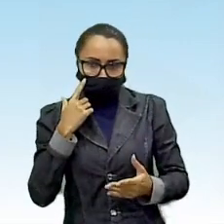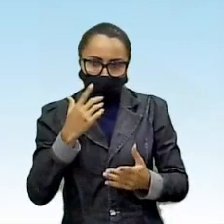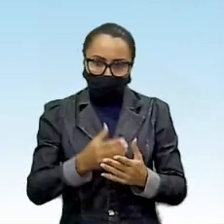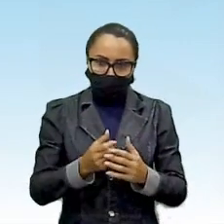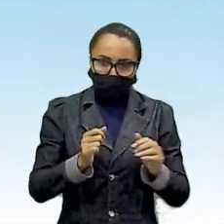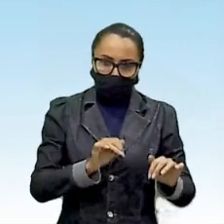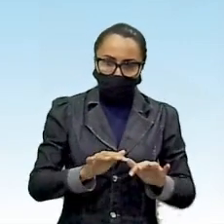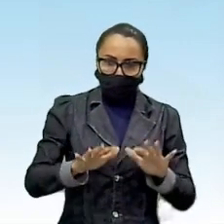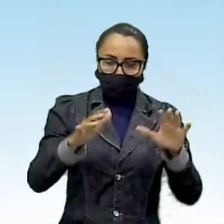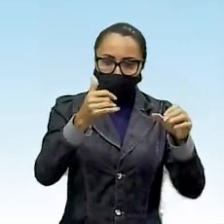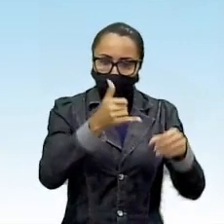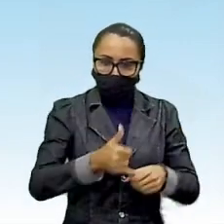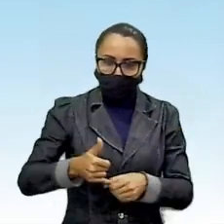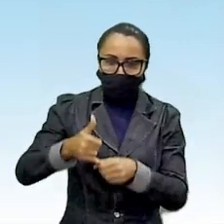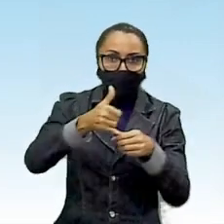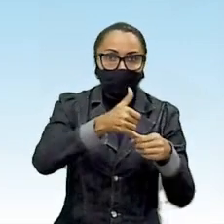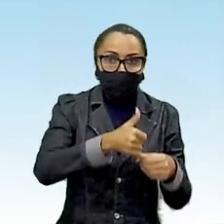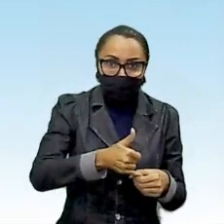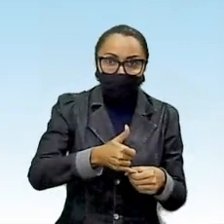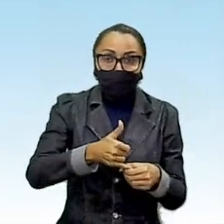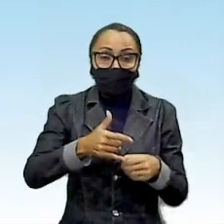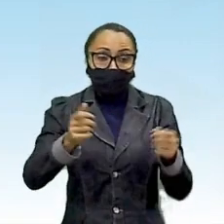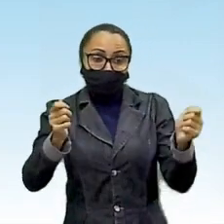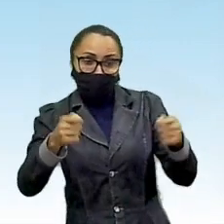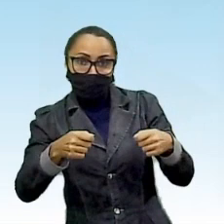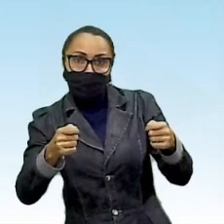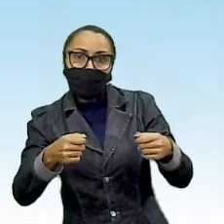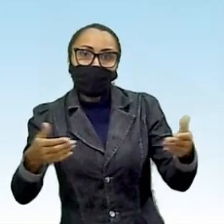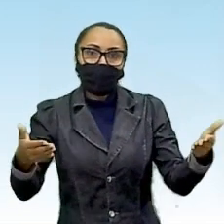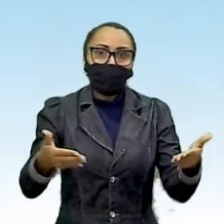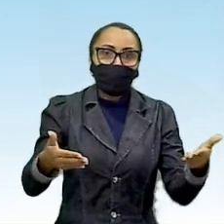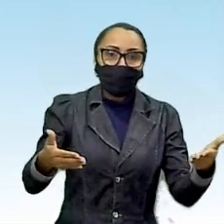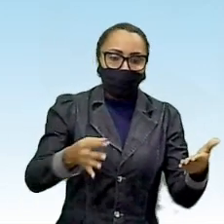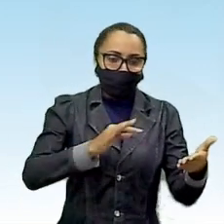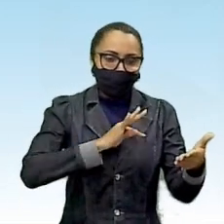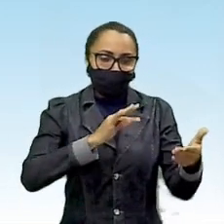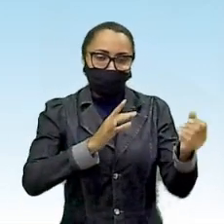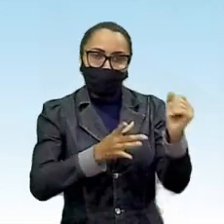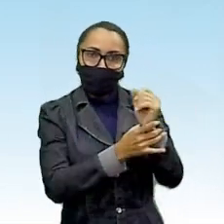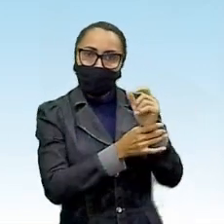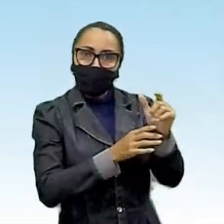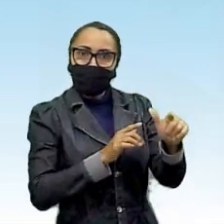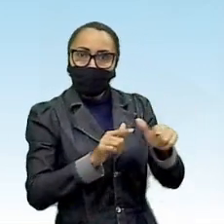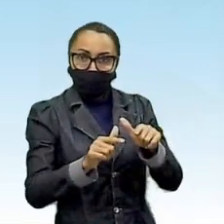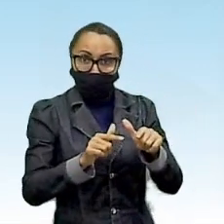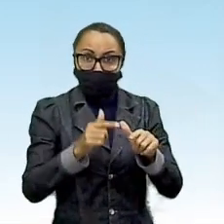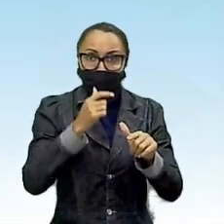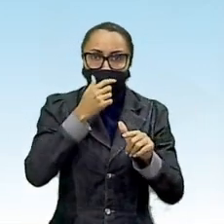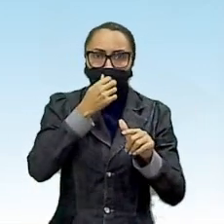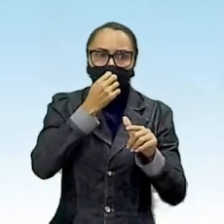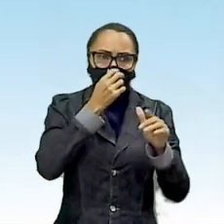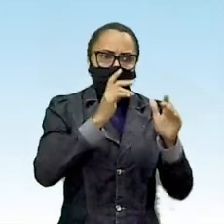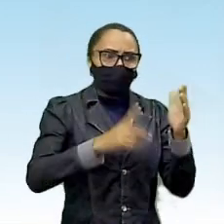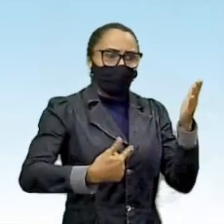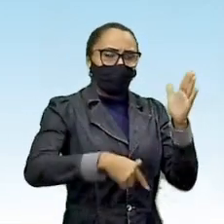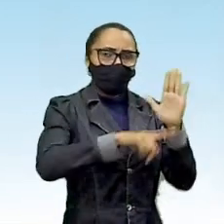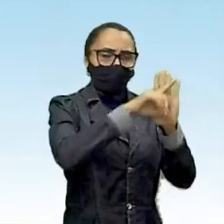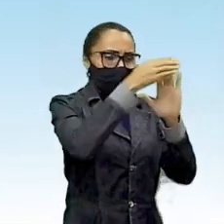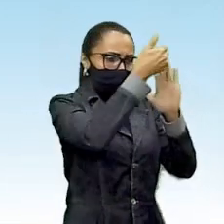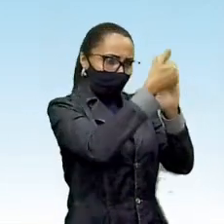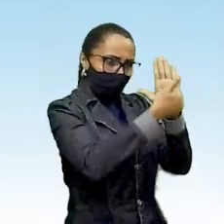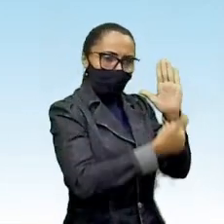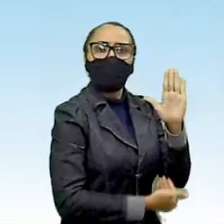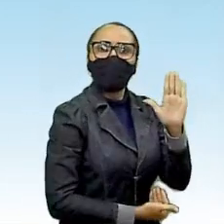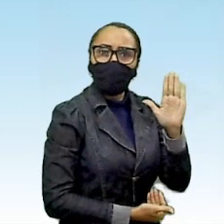inflamáveis e combustíveis. Então, a possibilidade hoje de técnicos de segurança façam laudos sobre análise de